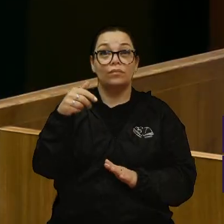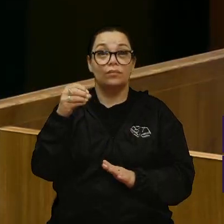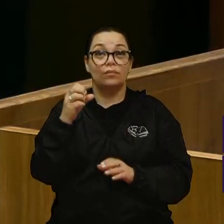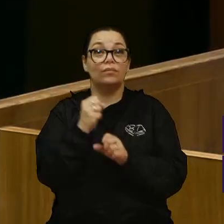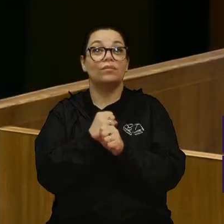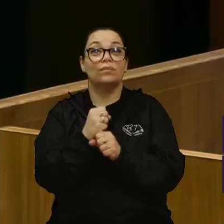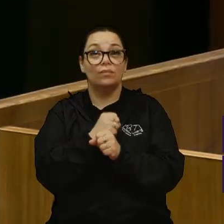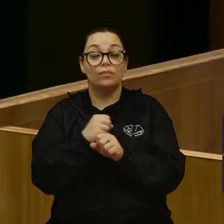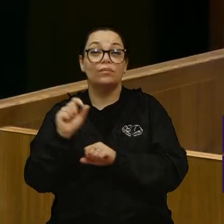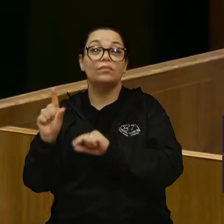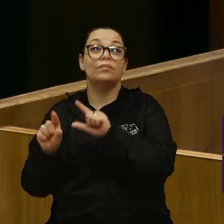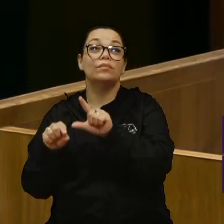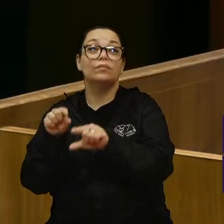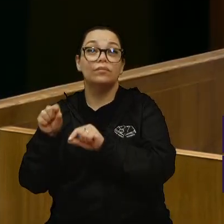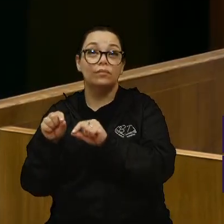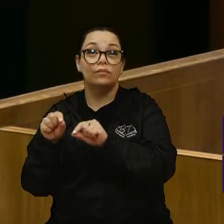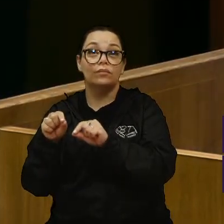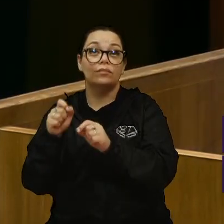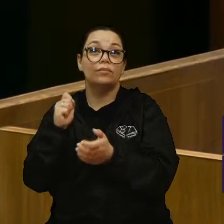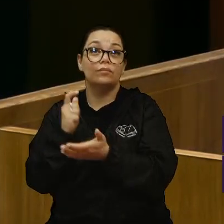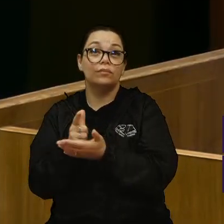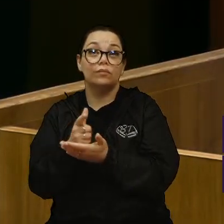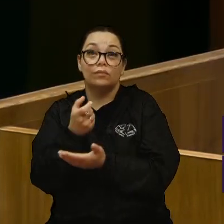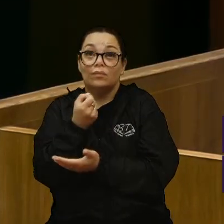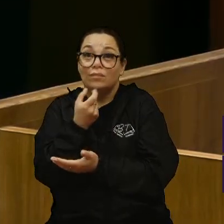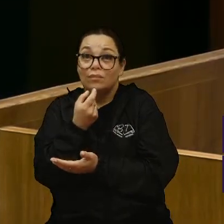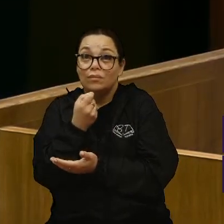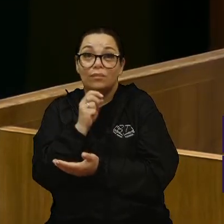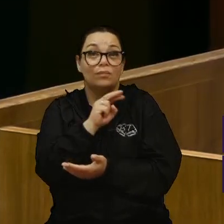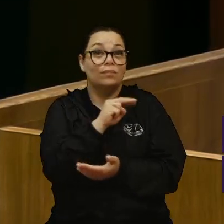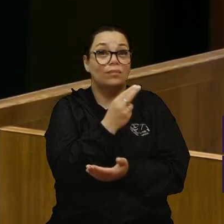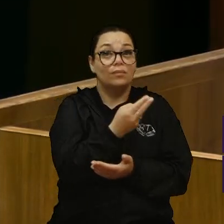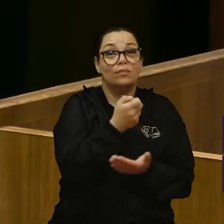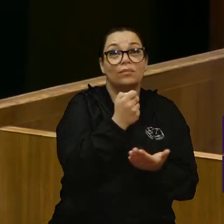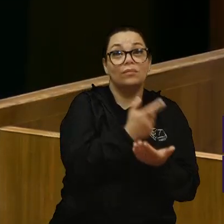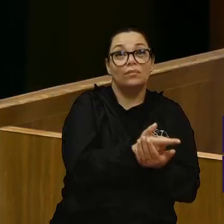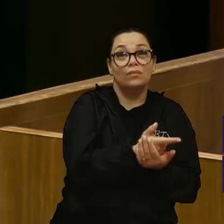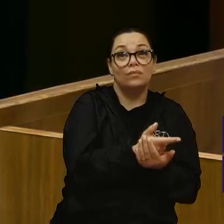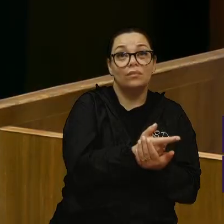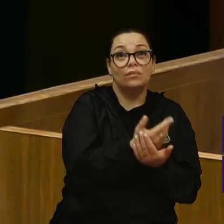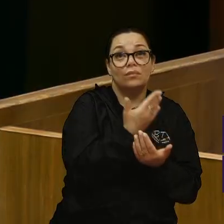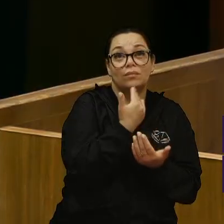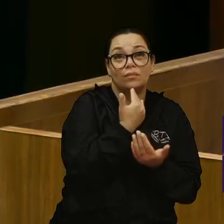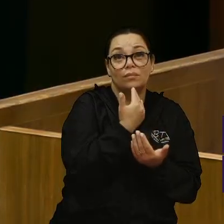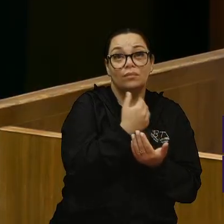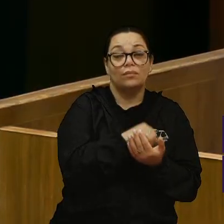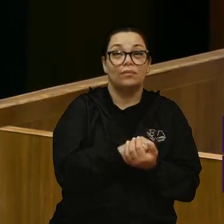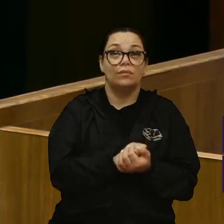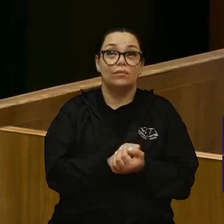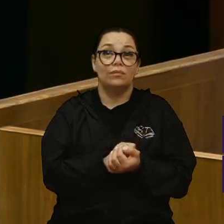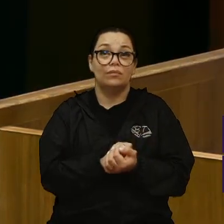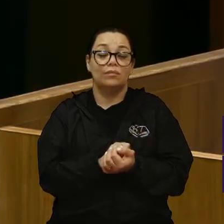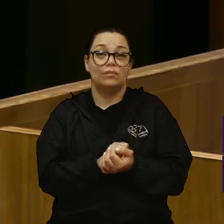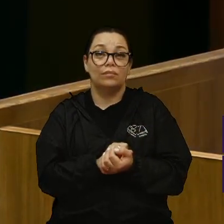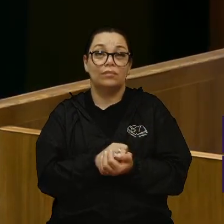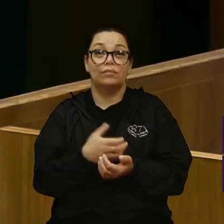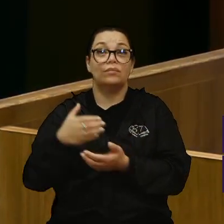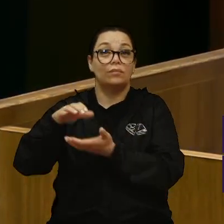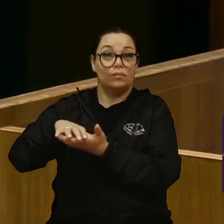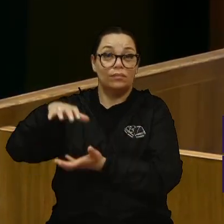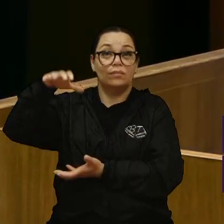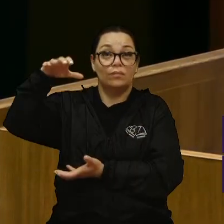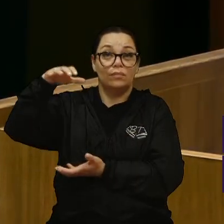precisam escolher entre comprar um remédio ou comprar a comida. A velhice